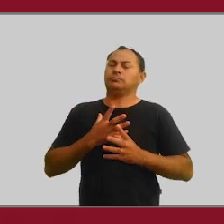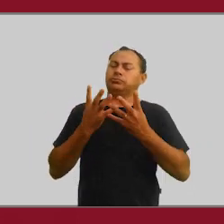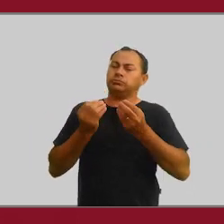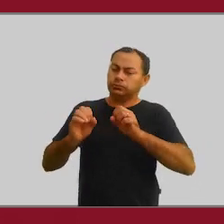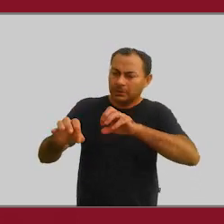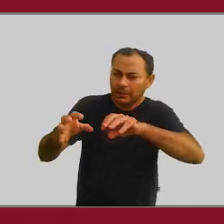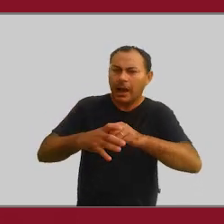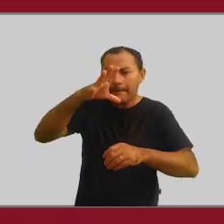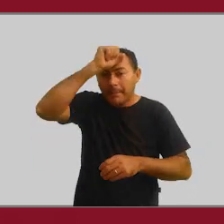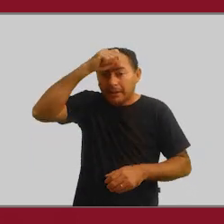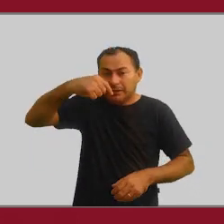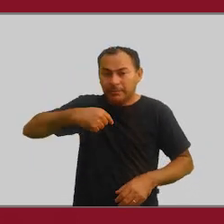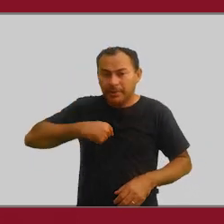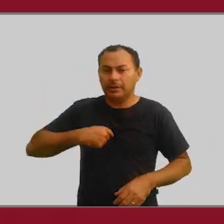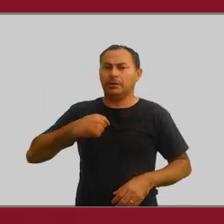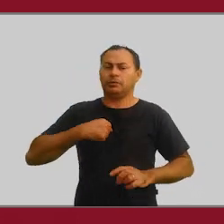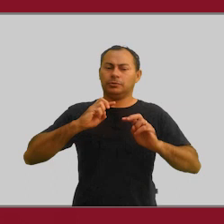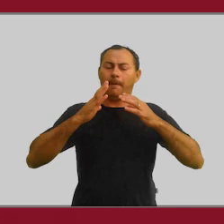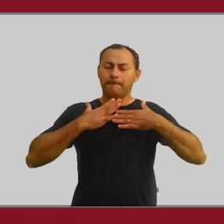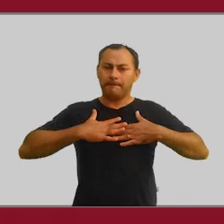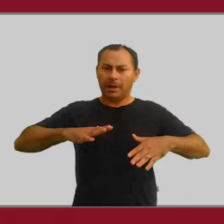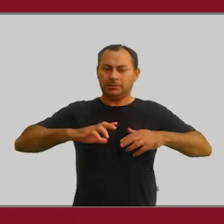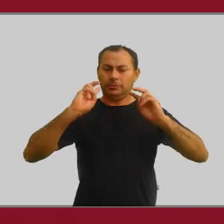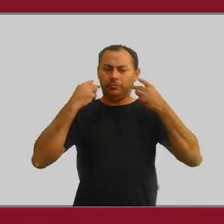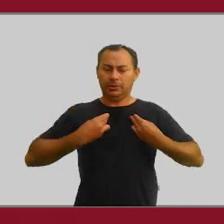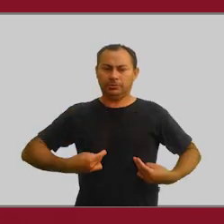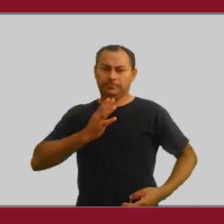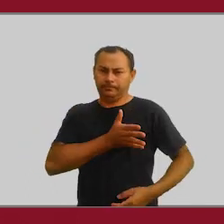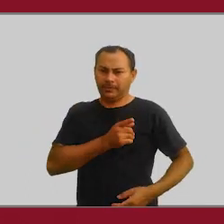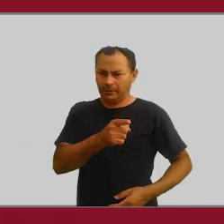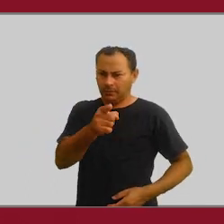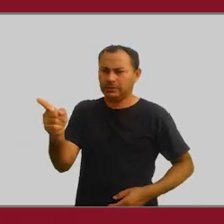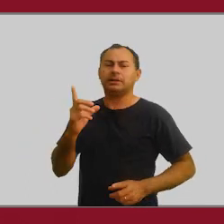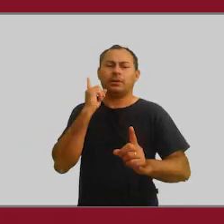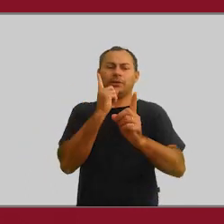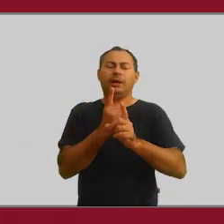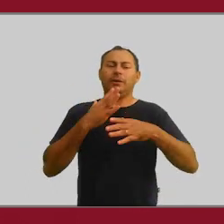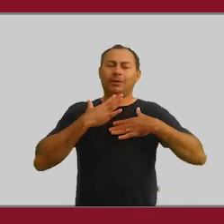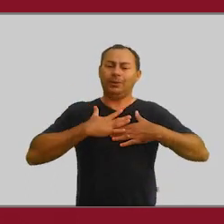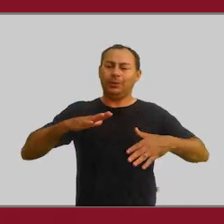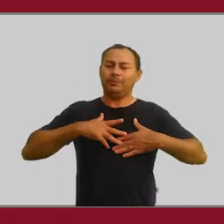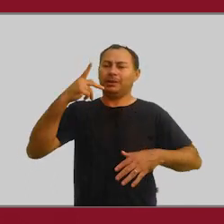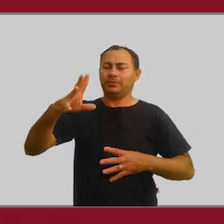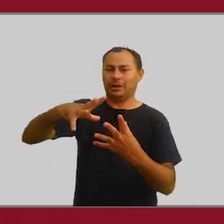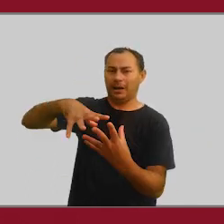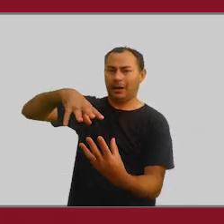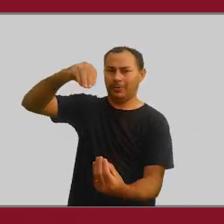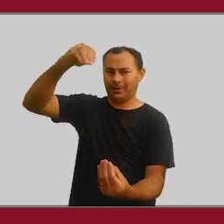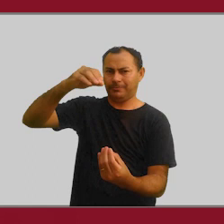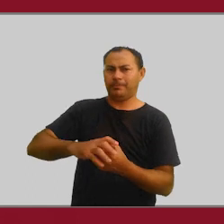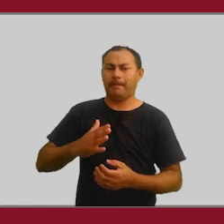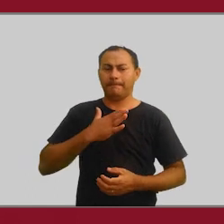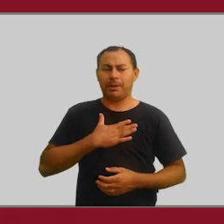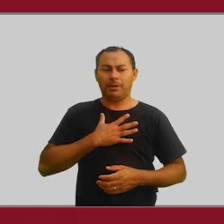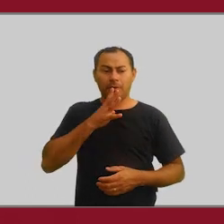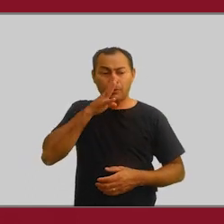e aprendam de mim, pois sou manso e humilde de coração, e vocês encontrarão descanso para suas almas.